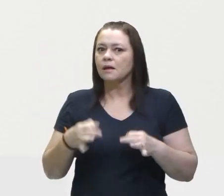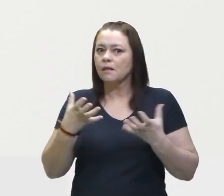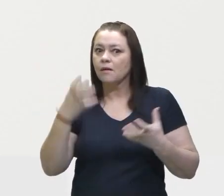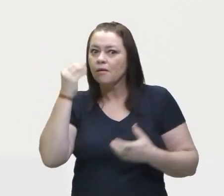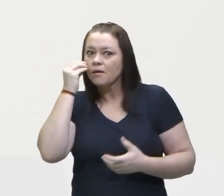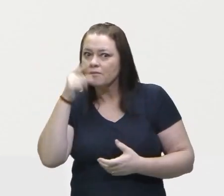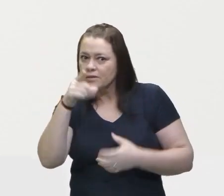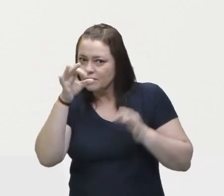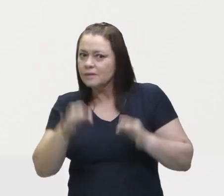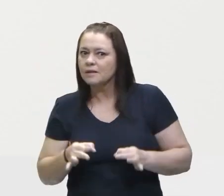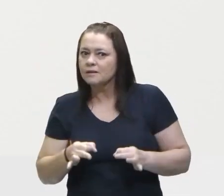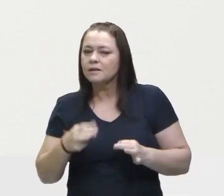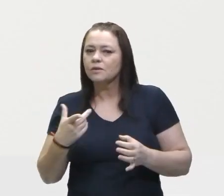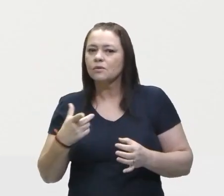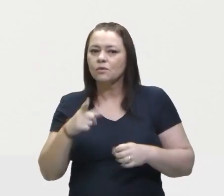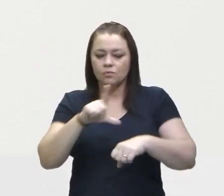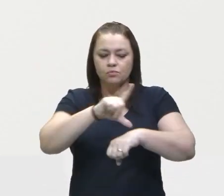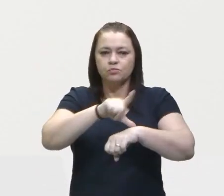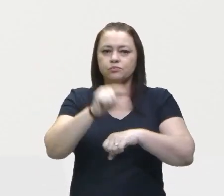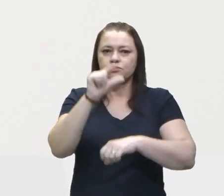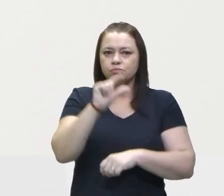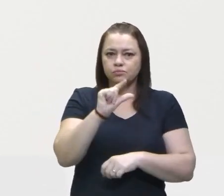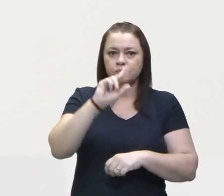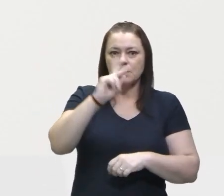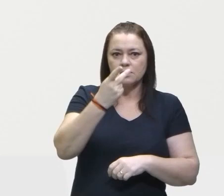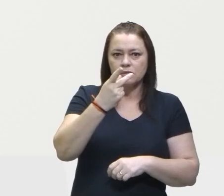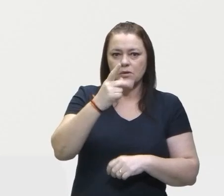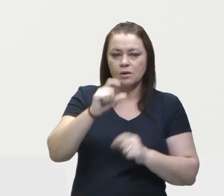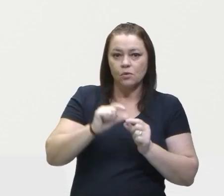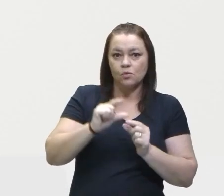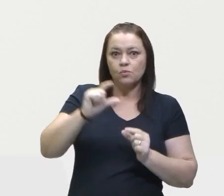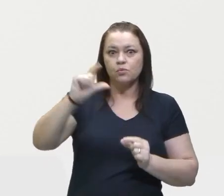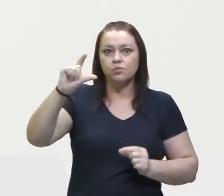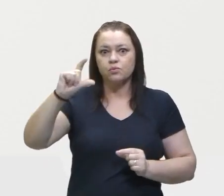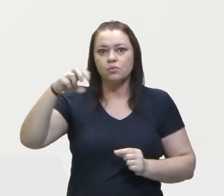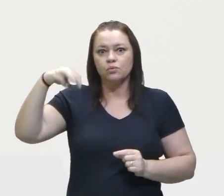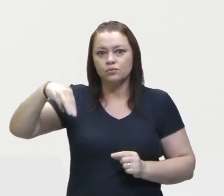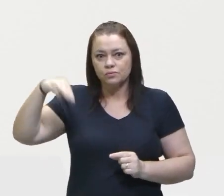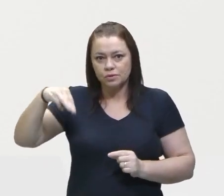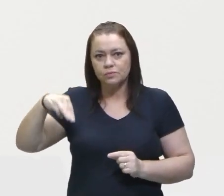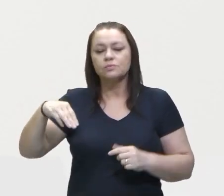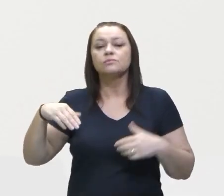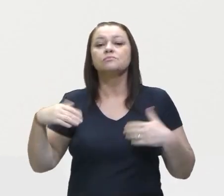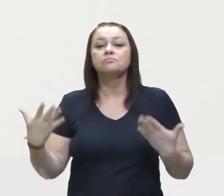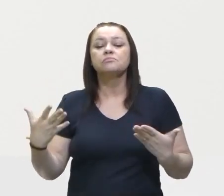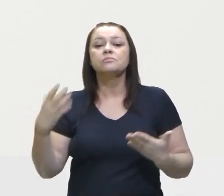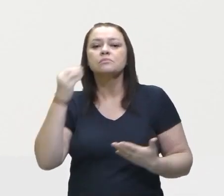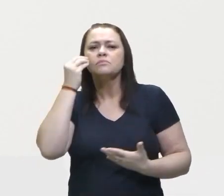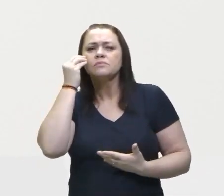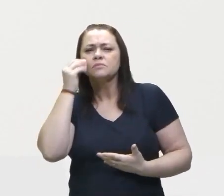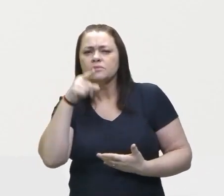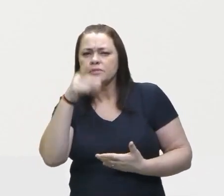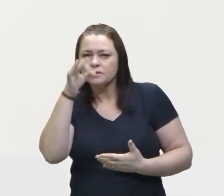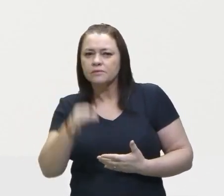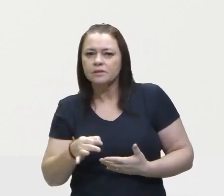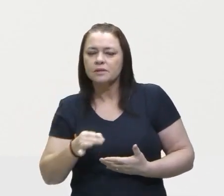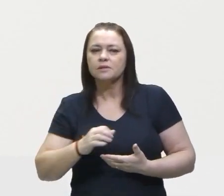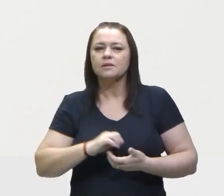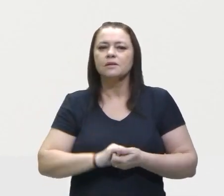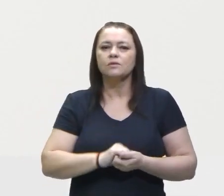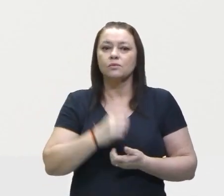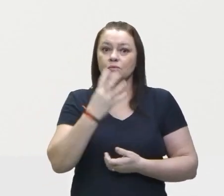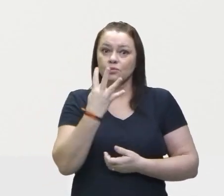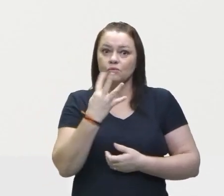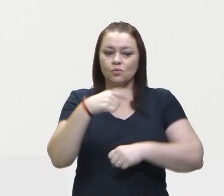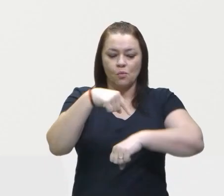acertou. Que o ponteiro menor representa as horas e o ponteiro maior os minutos. Vamos ver se você acertou aí nos